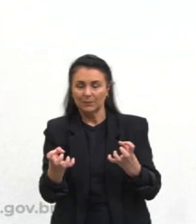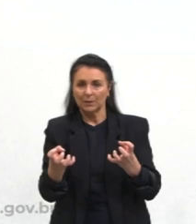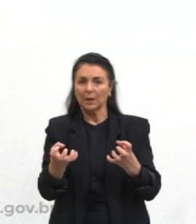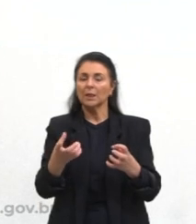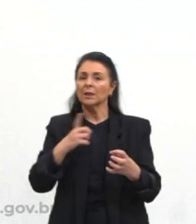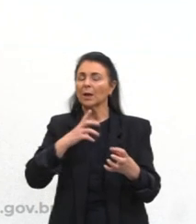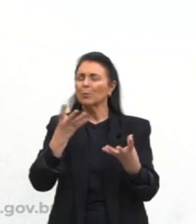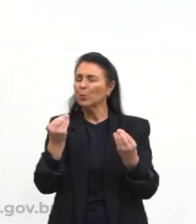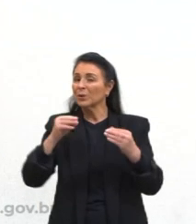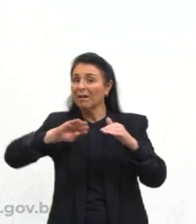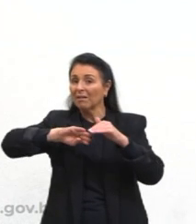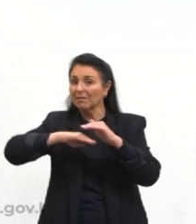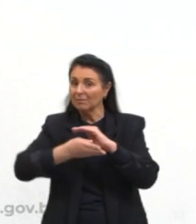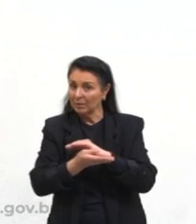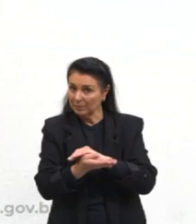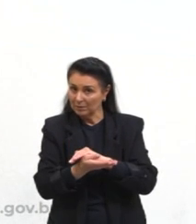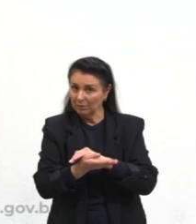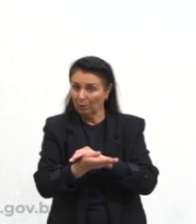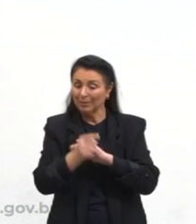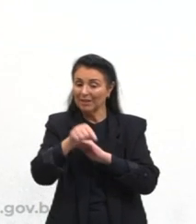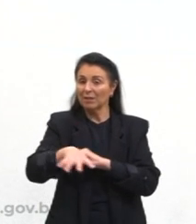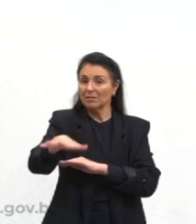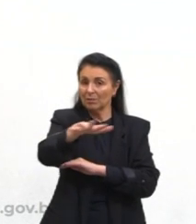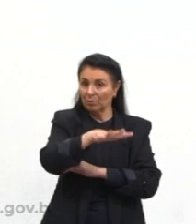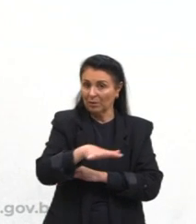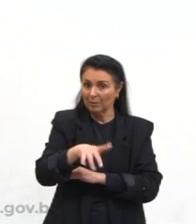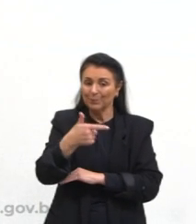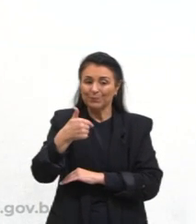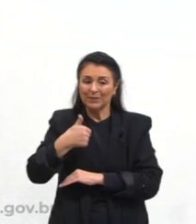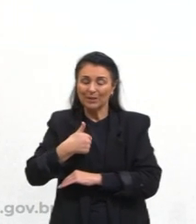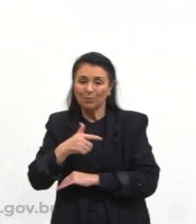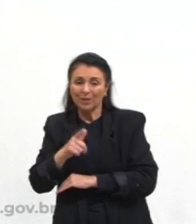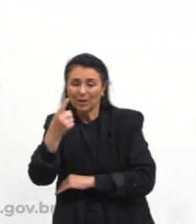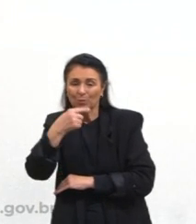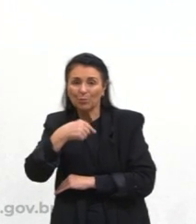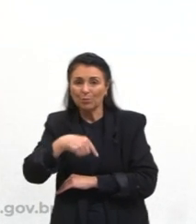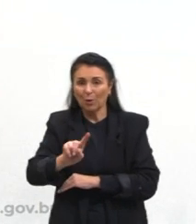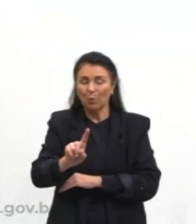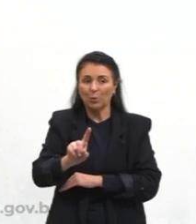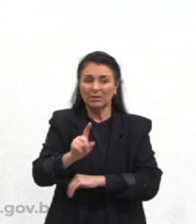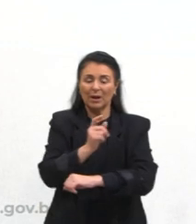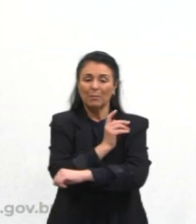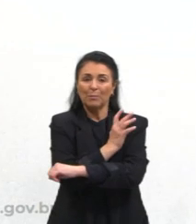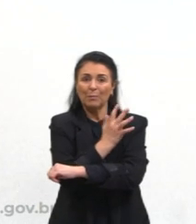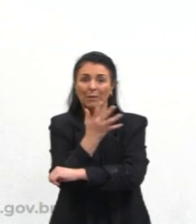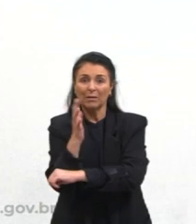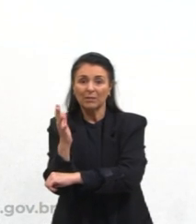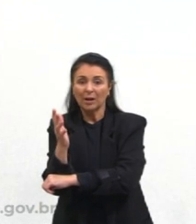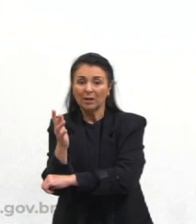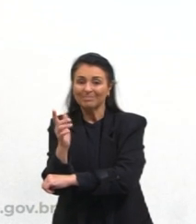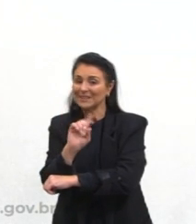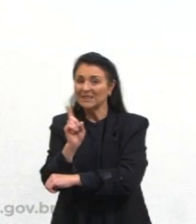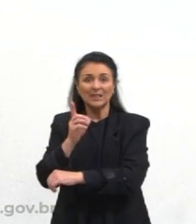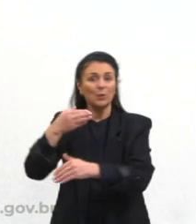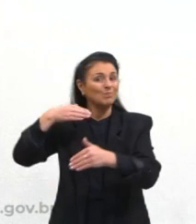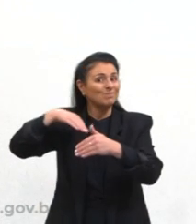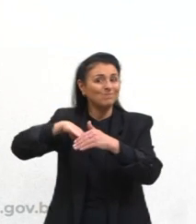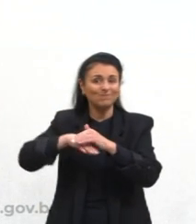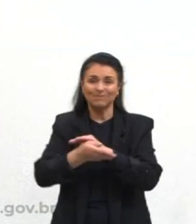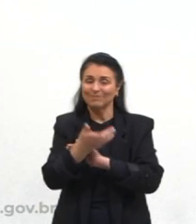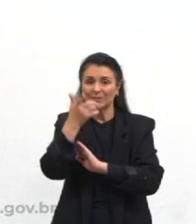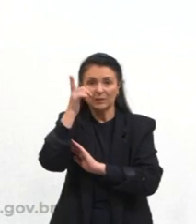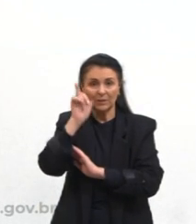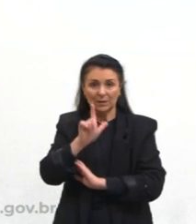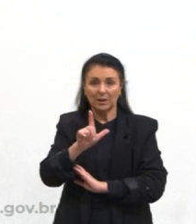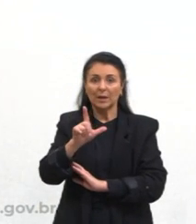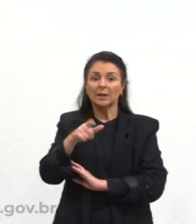isso quer dizer que não vai ter uma outra formação aí de planta que não seja adaptado Isso quer dizer tem que ter